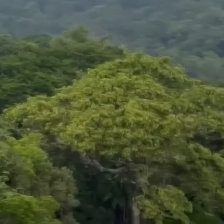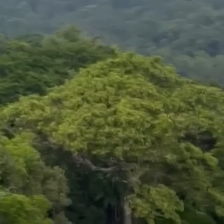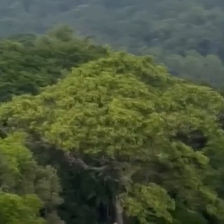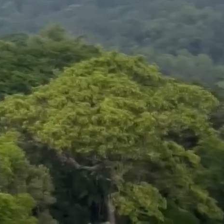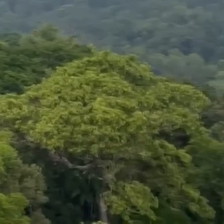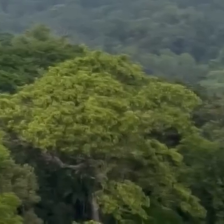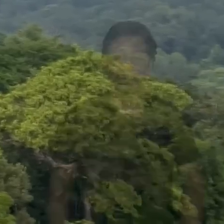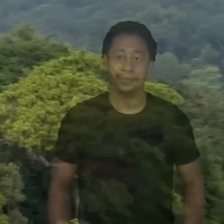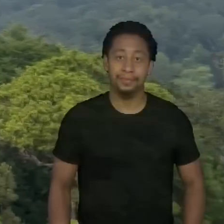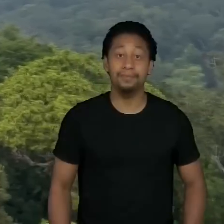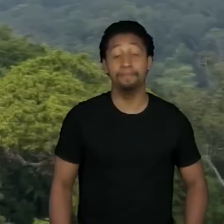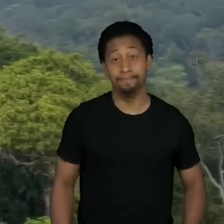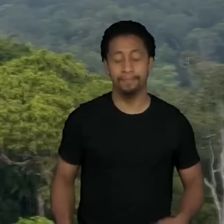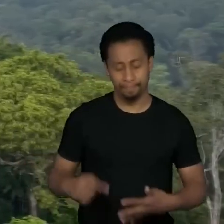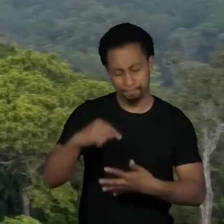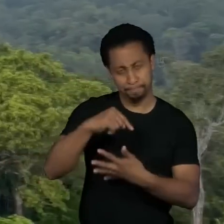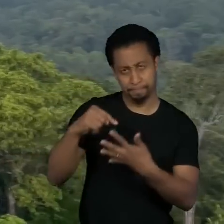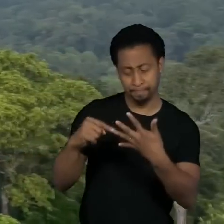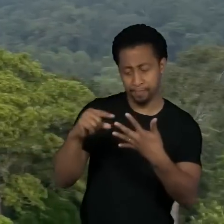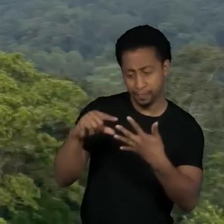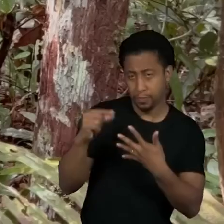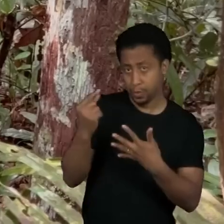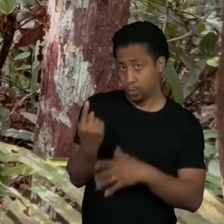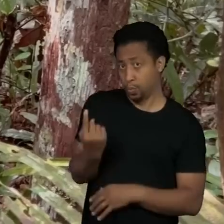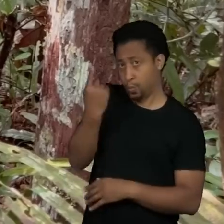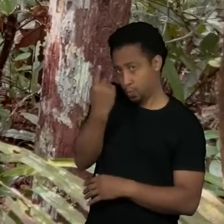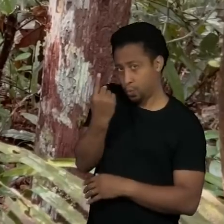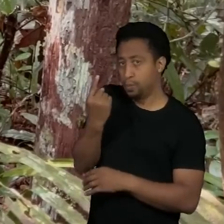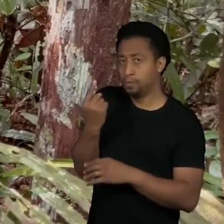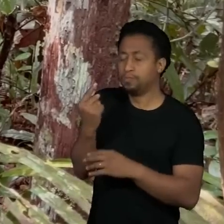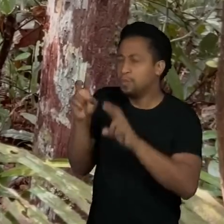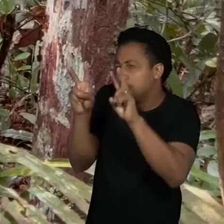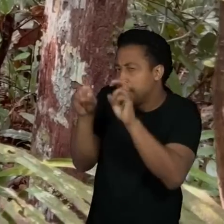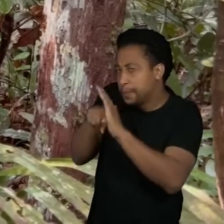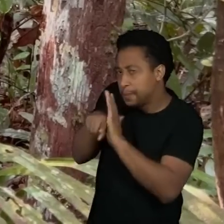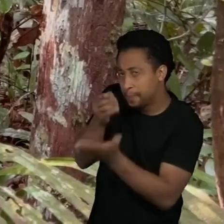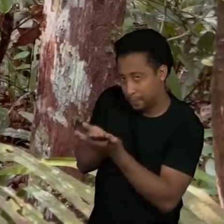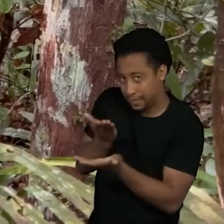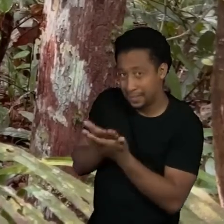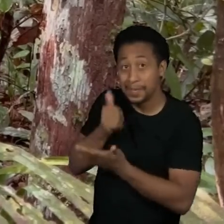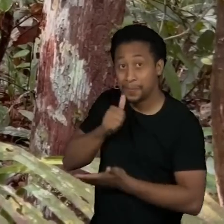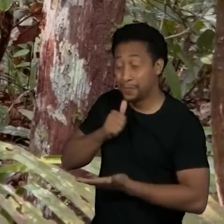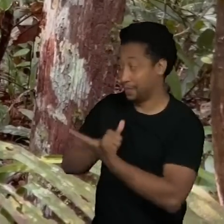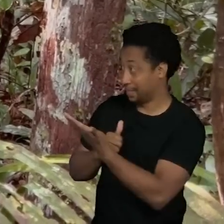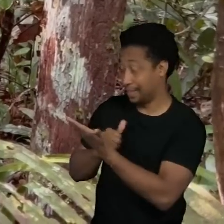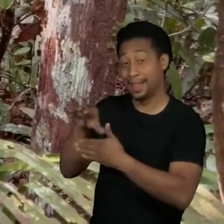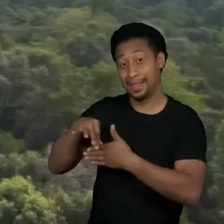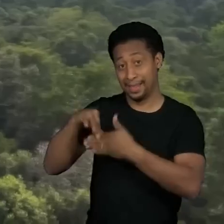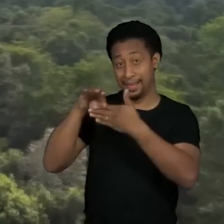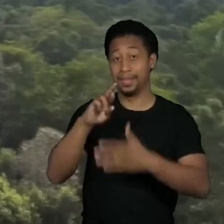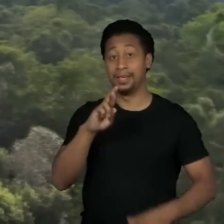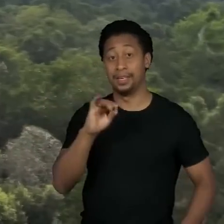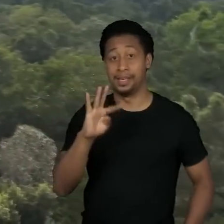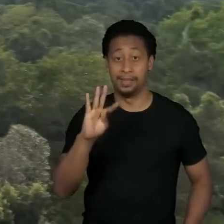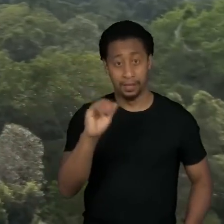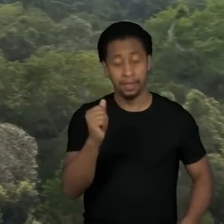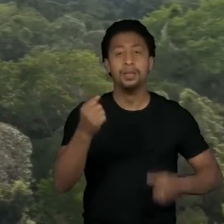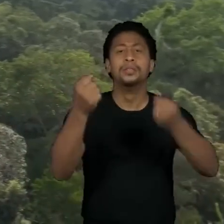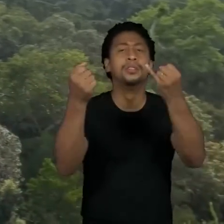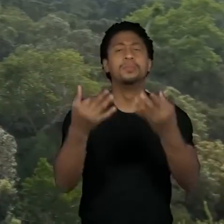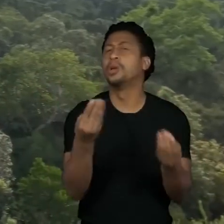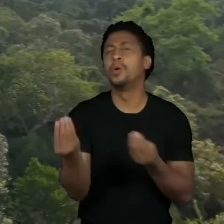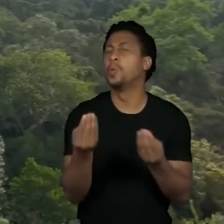Uma das linhas de pesquisa liderada pela bióloga e pesquisadora Rita Mesquita é como se dá o processo de regeneração